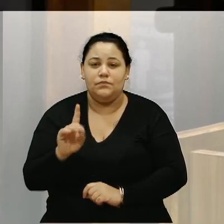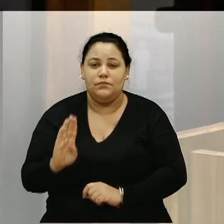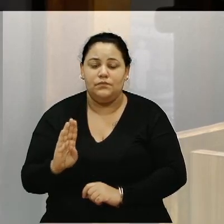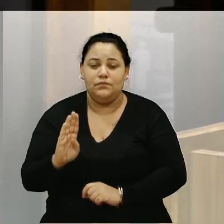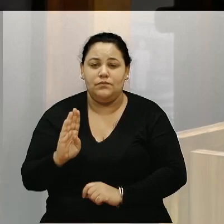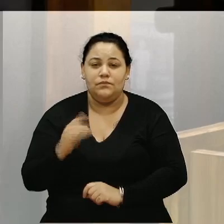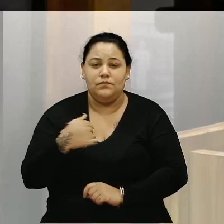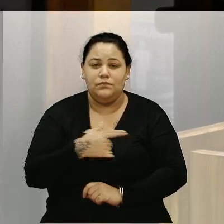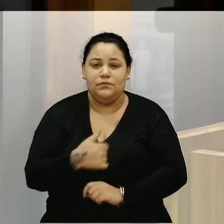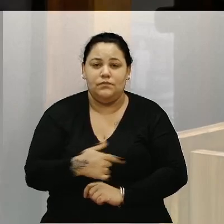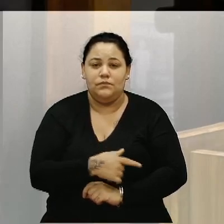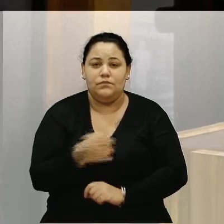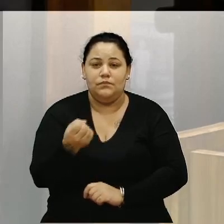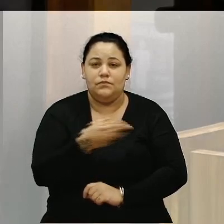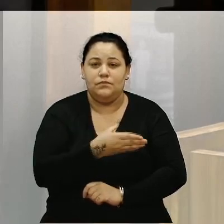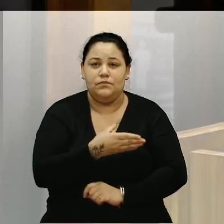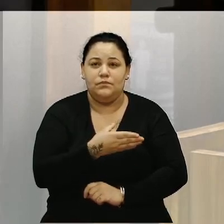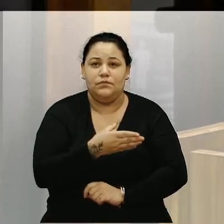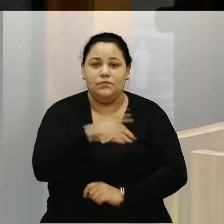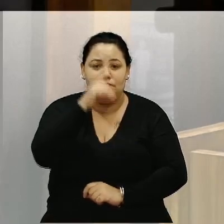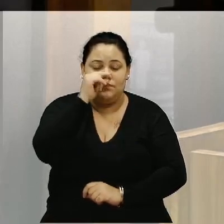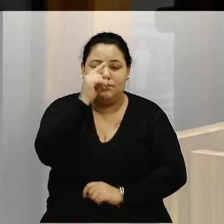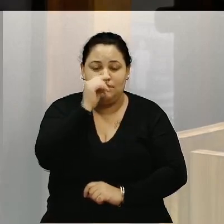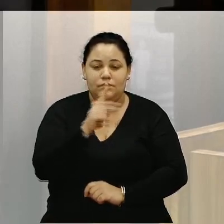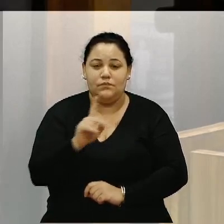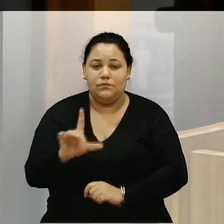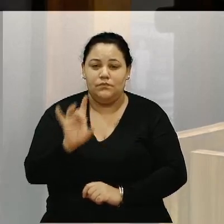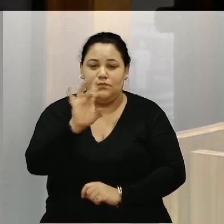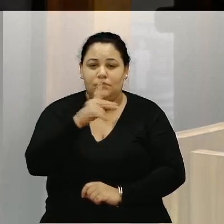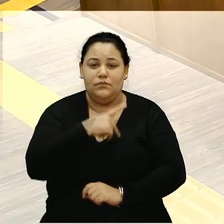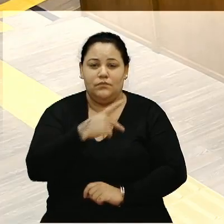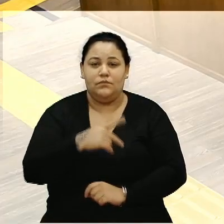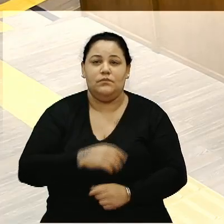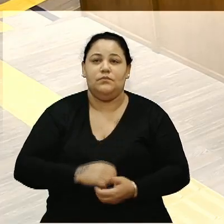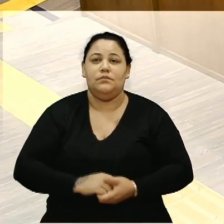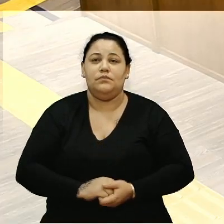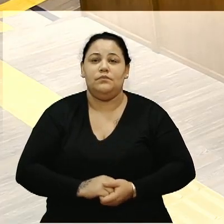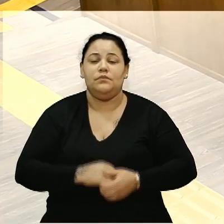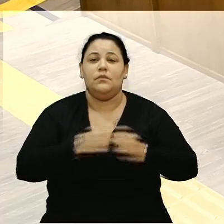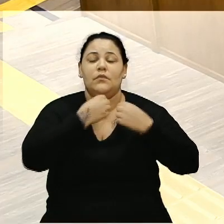Novo, Sandro Fantinel, vereador do PL. Era isso, senhor presidente.